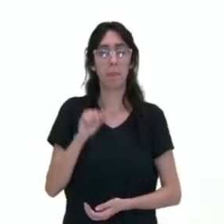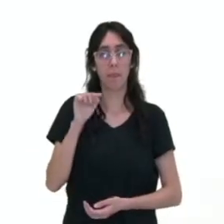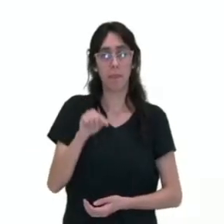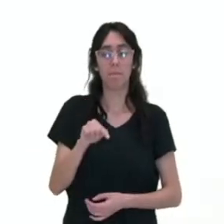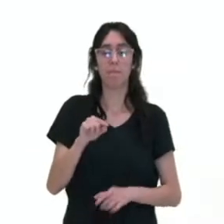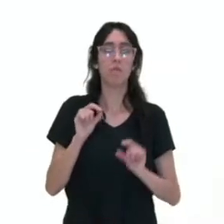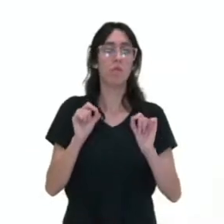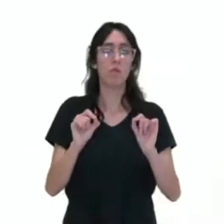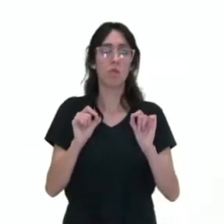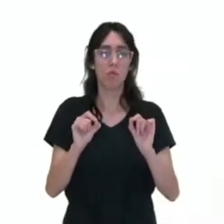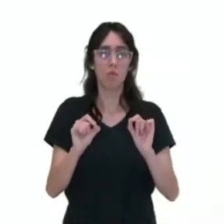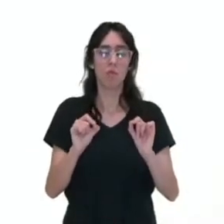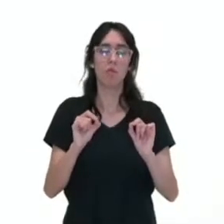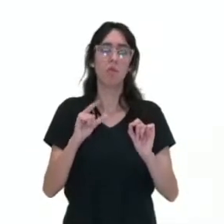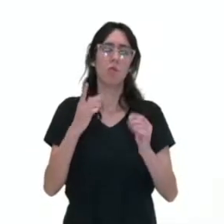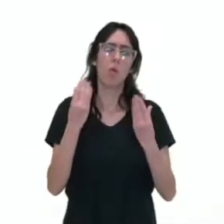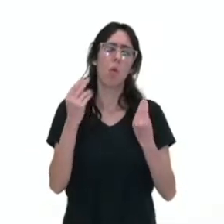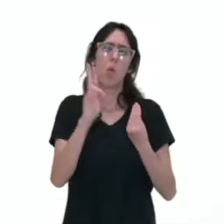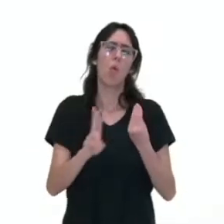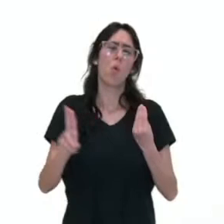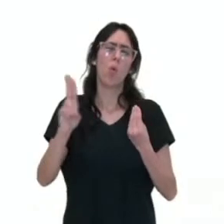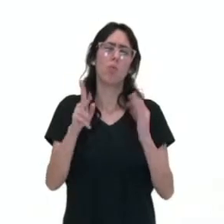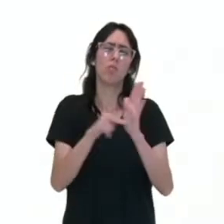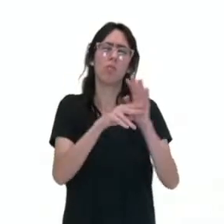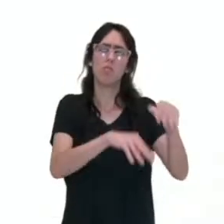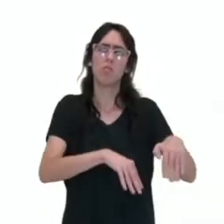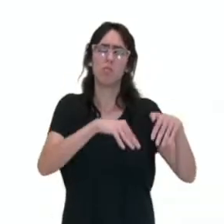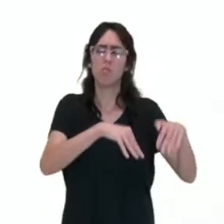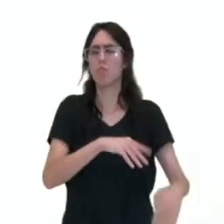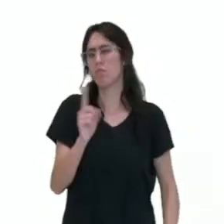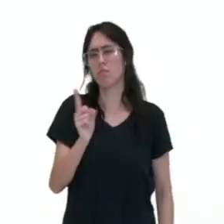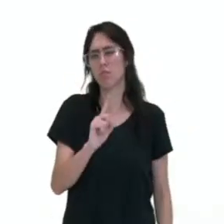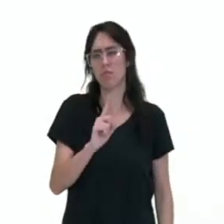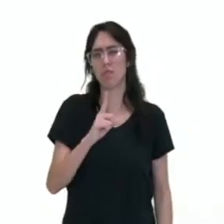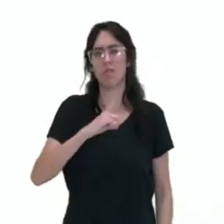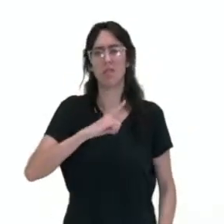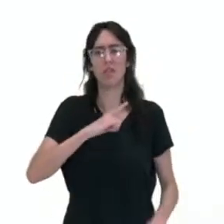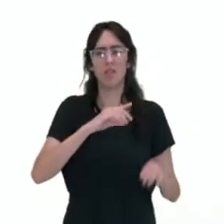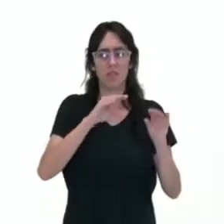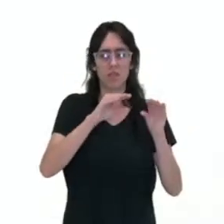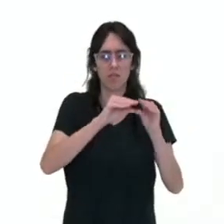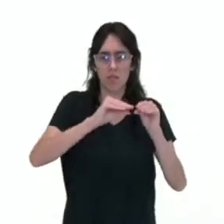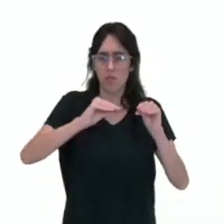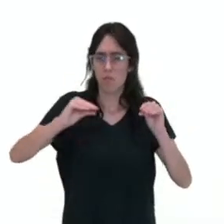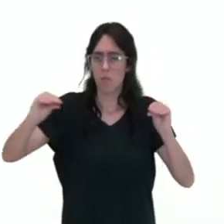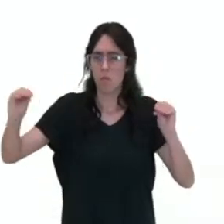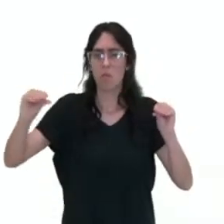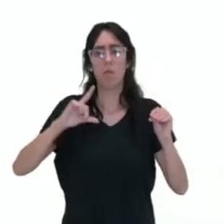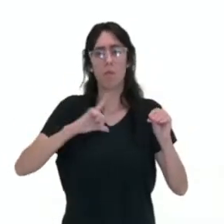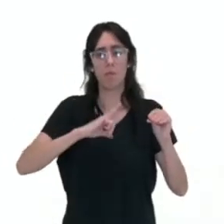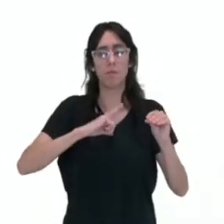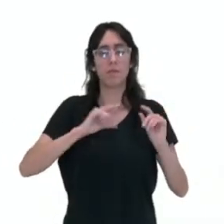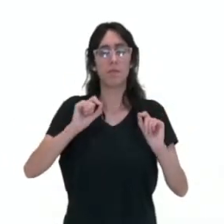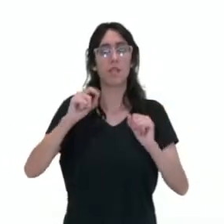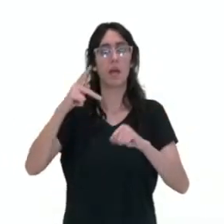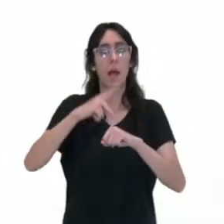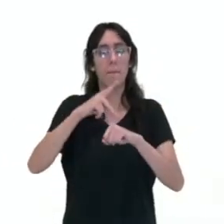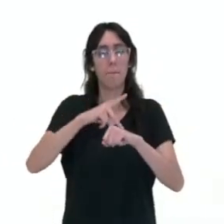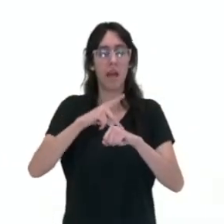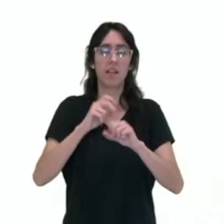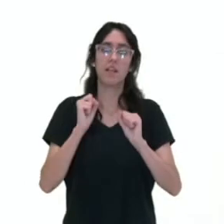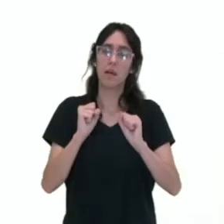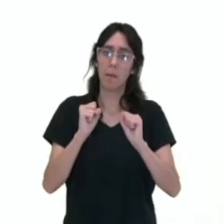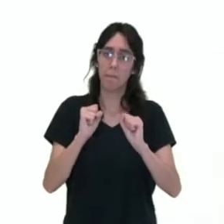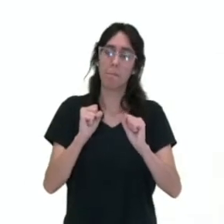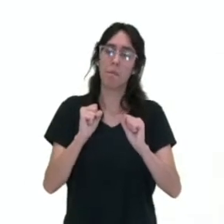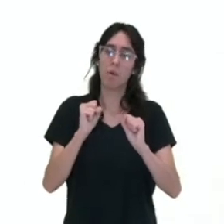são muito utilizados para a agricultura por serem solos muito rasos e com a presença de pedras, o que dificulta significativamente